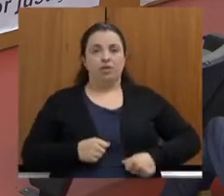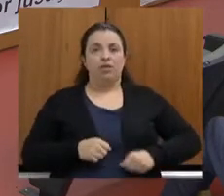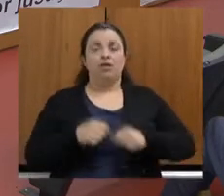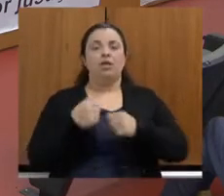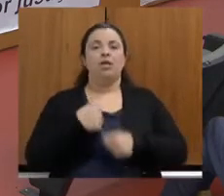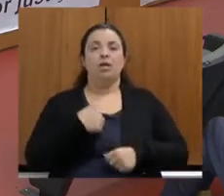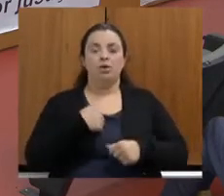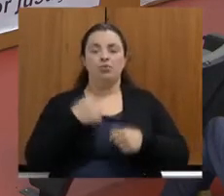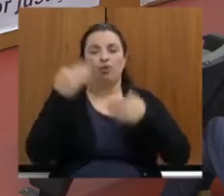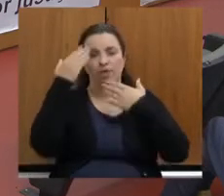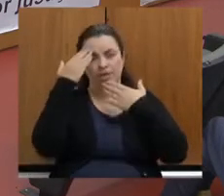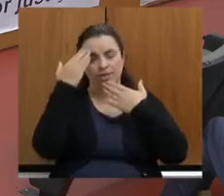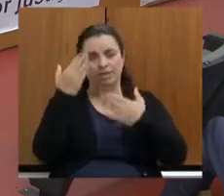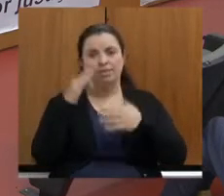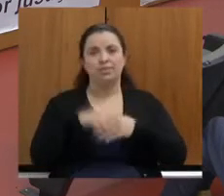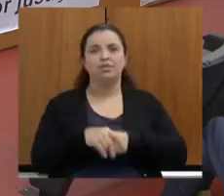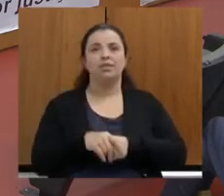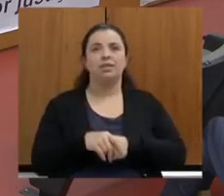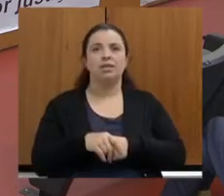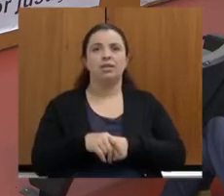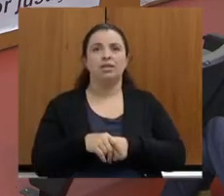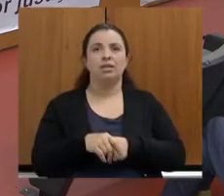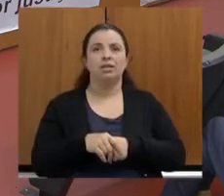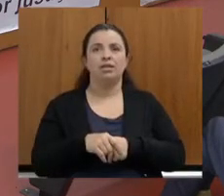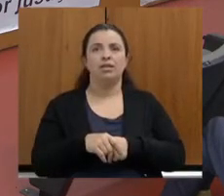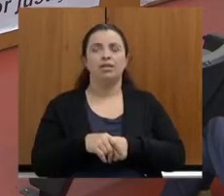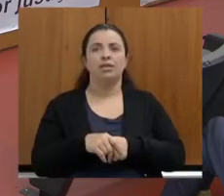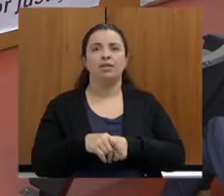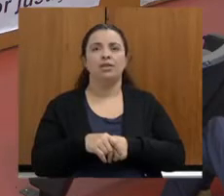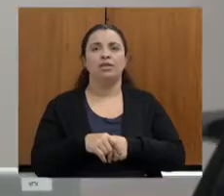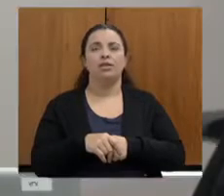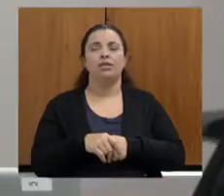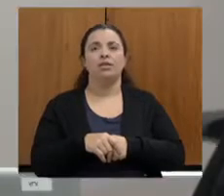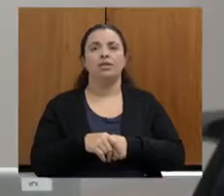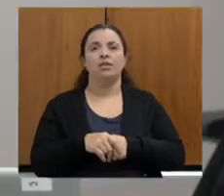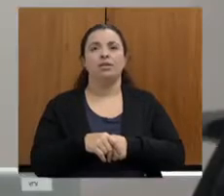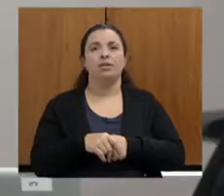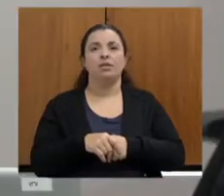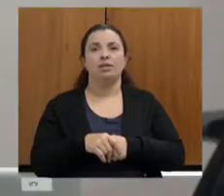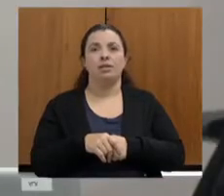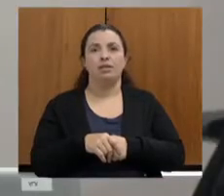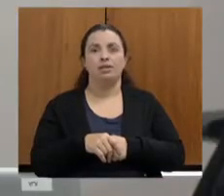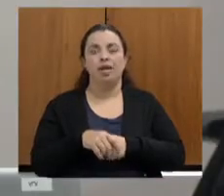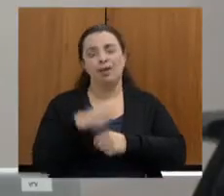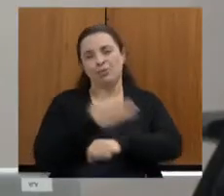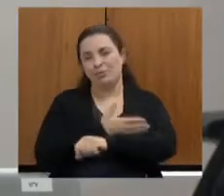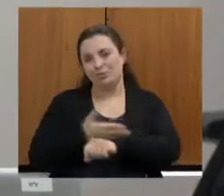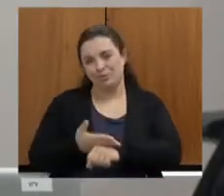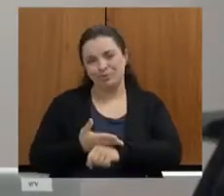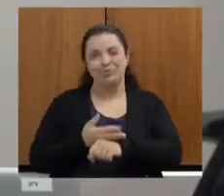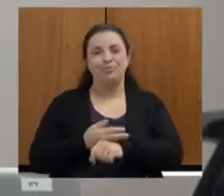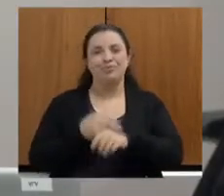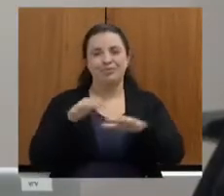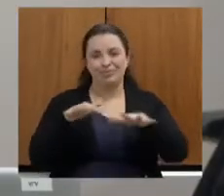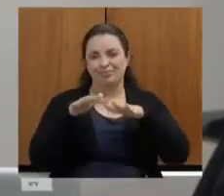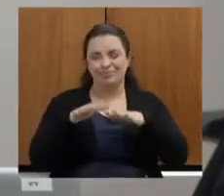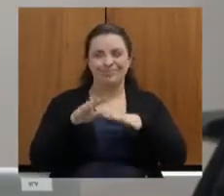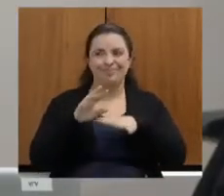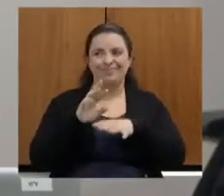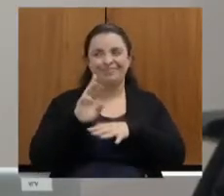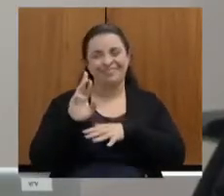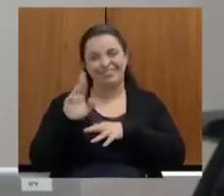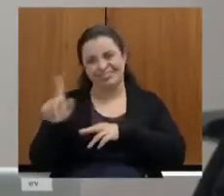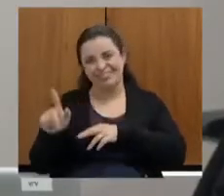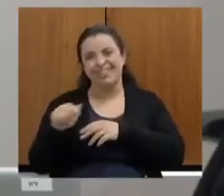agradecer o hábito né de conduzir a audiência nos debate público é dizer que eu sinto muito não só para